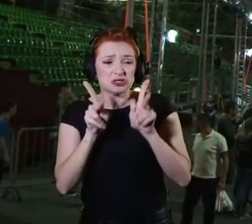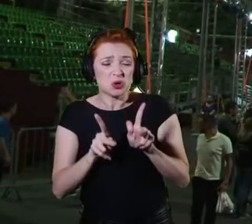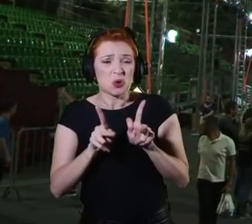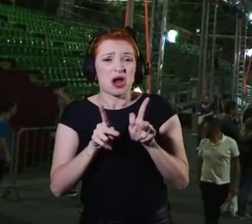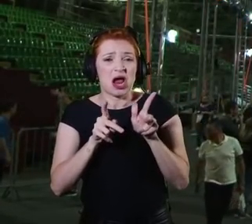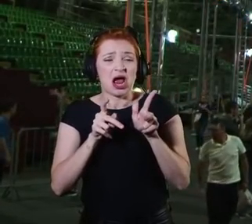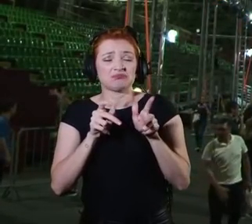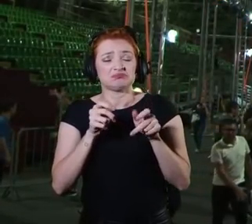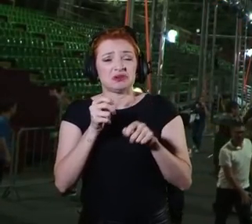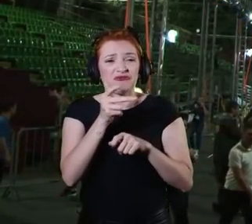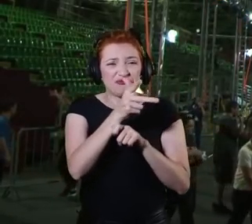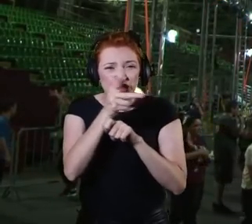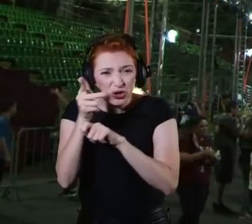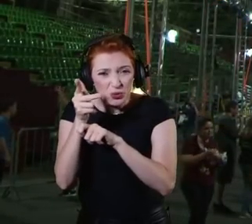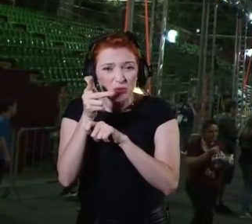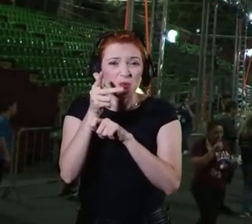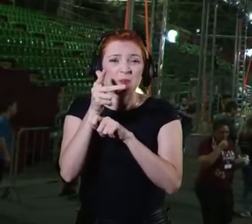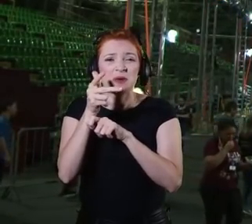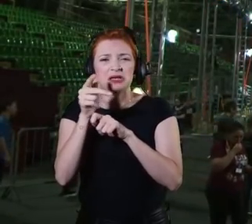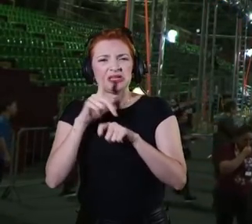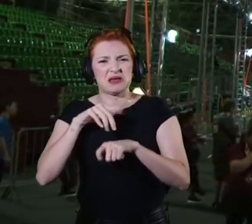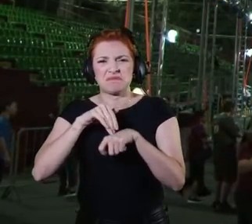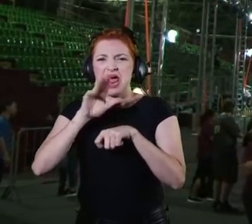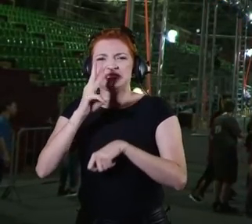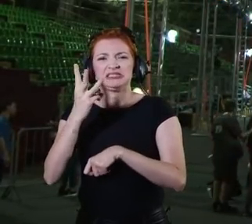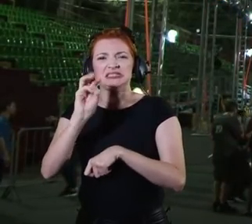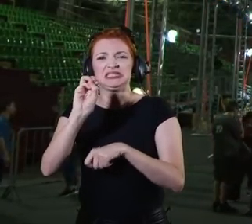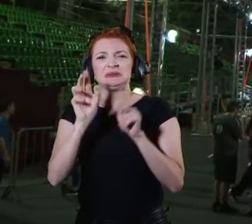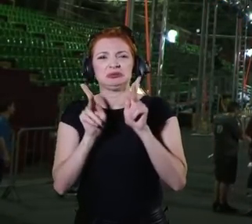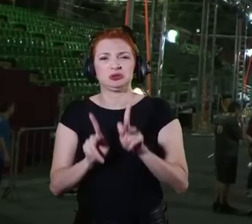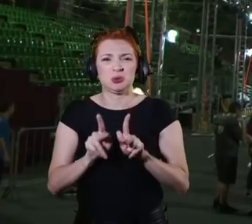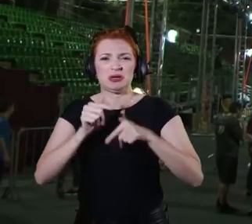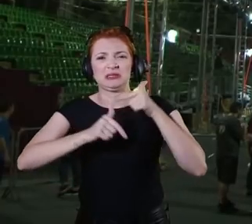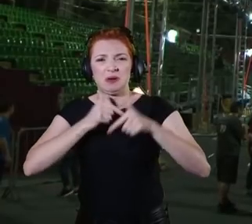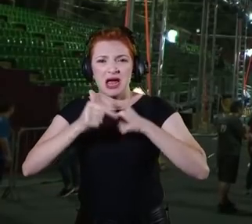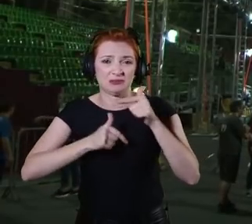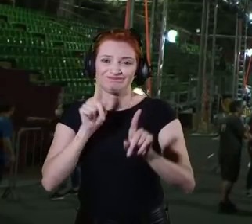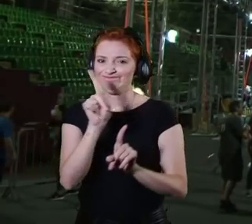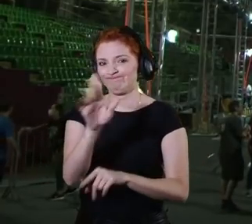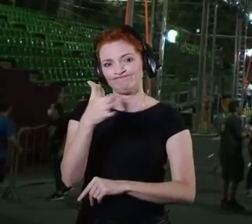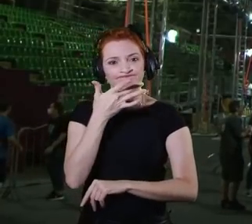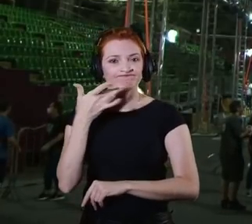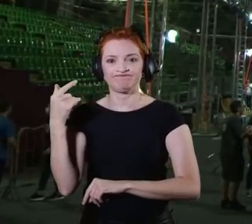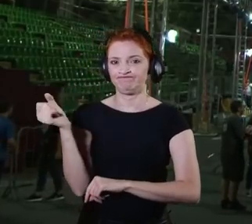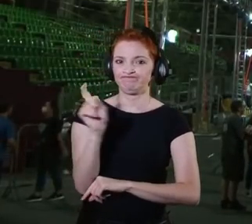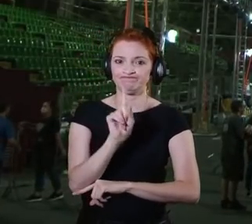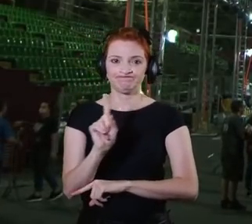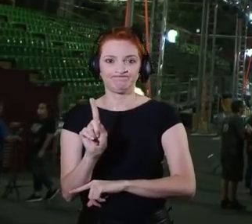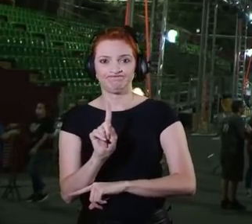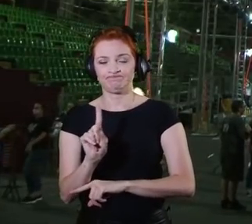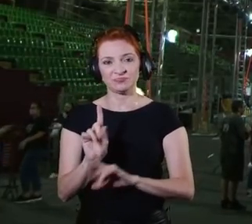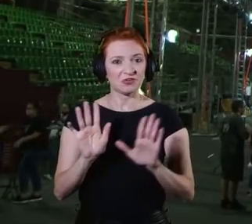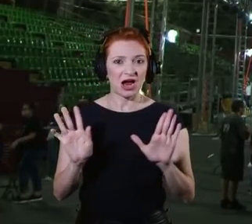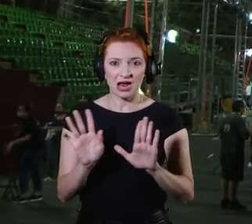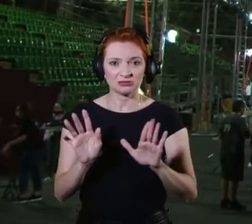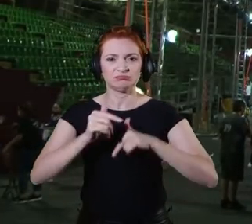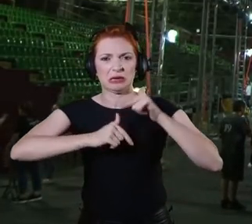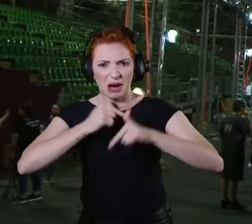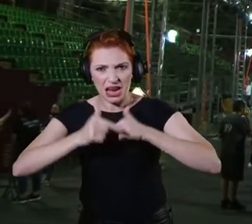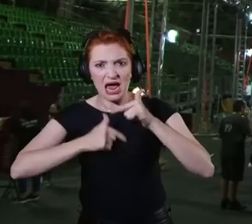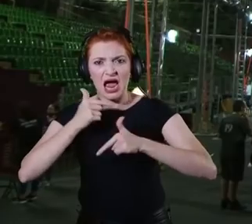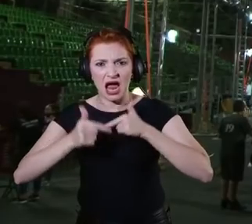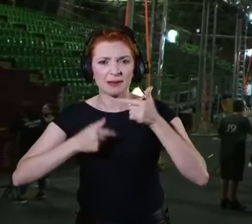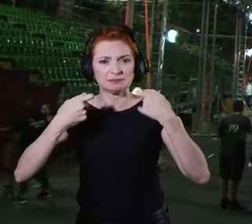produção. Somos uma equipe de mais de 30 pessoas. Fazer isso não foi fácil. Para se fazer isso, precisou